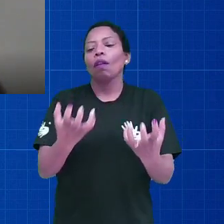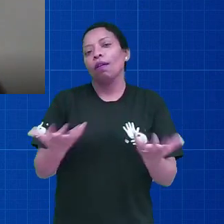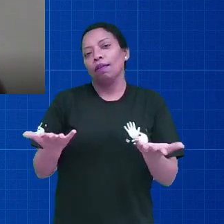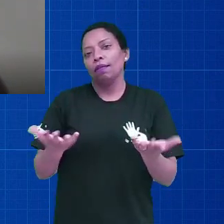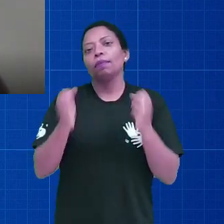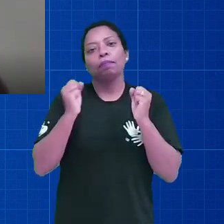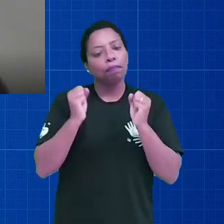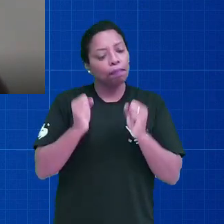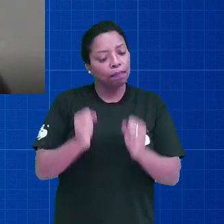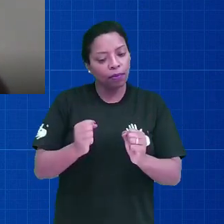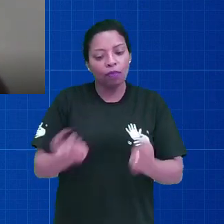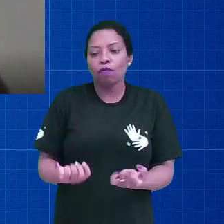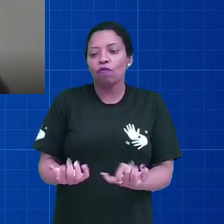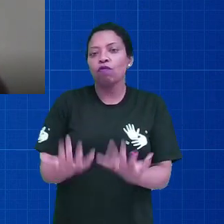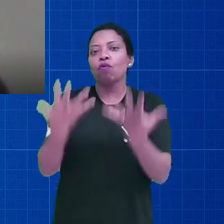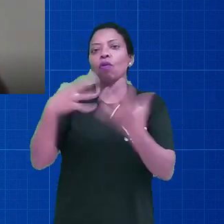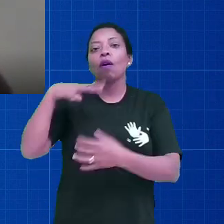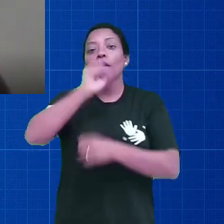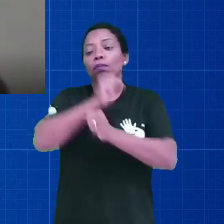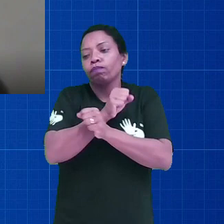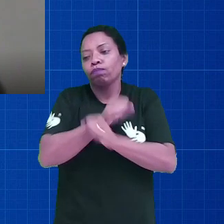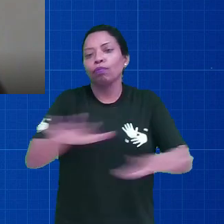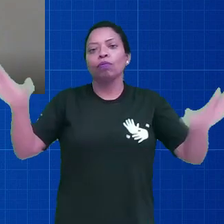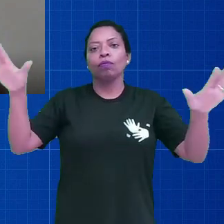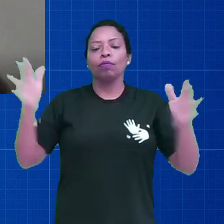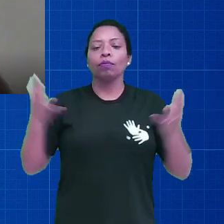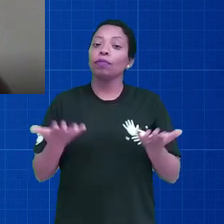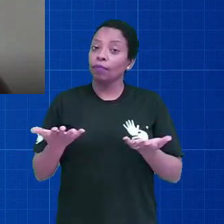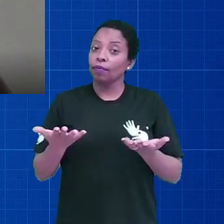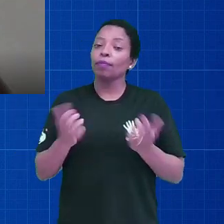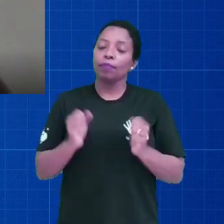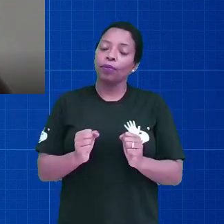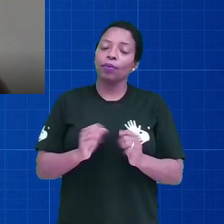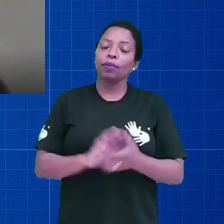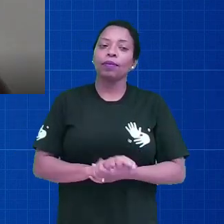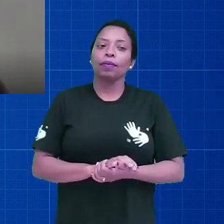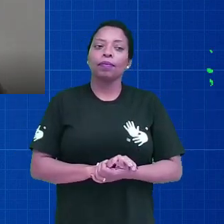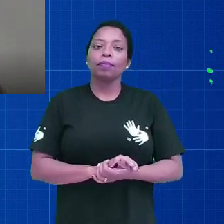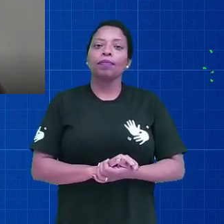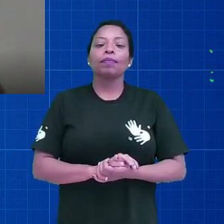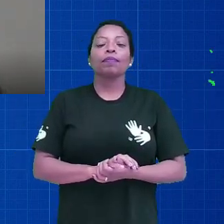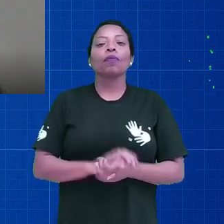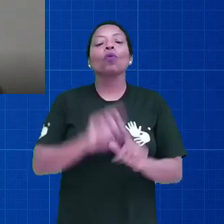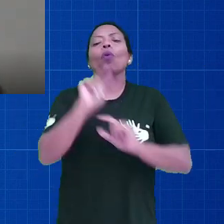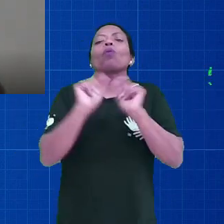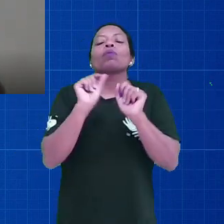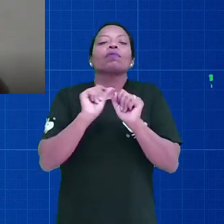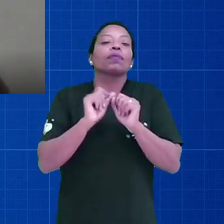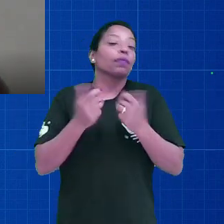o fogo ali com possibilidade de ocorrer mais facilmente e se propagar mais facilmente. O que a gente pode